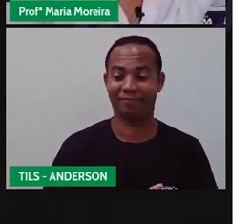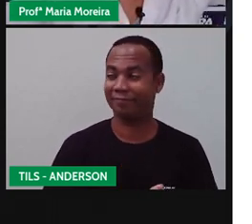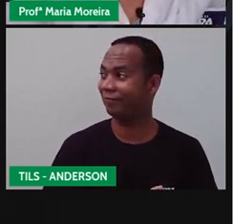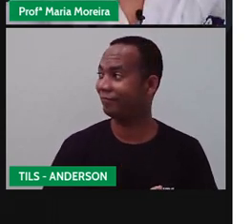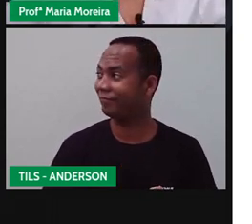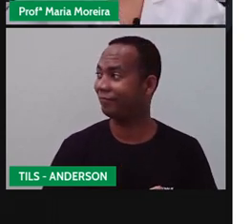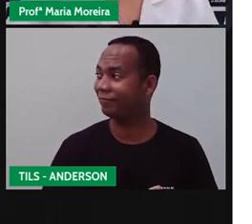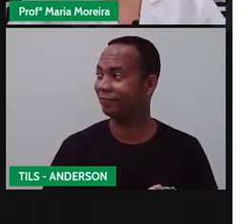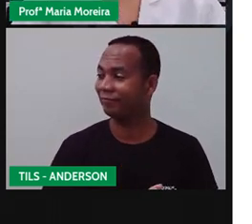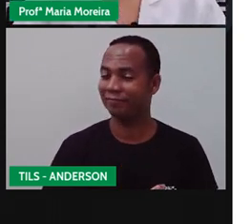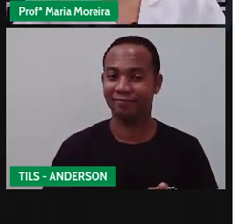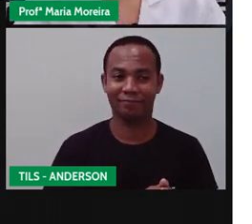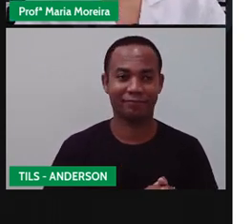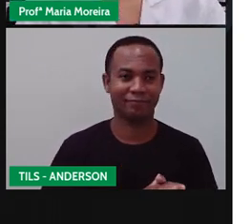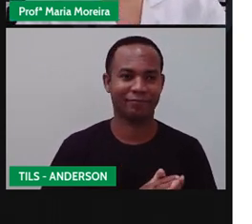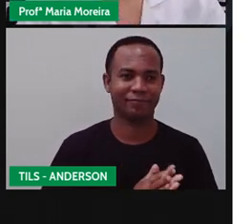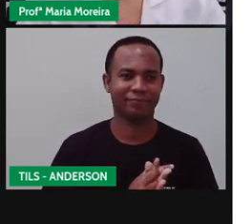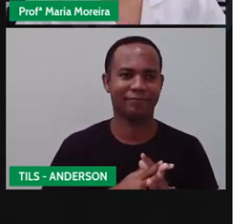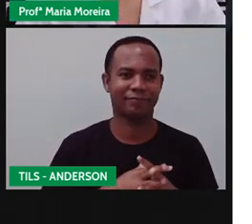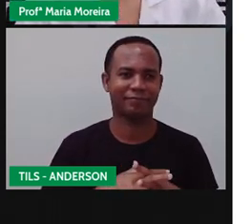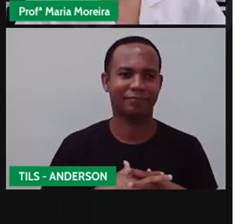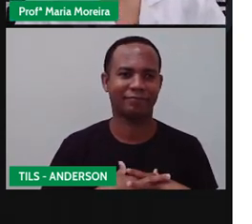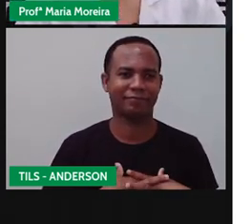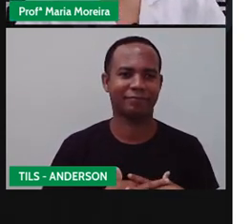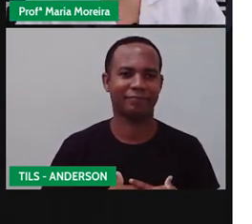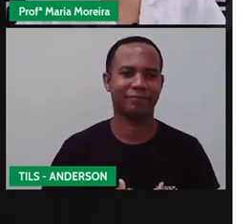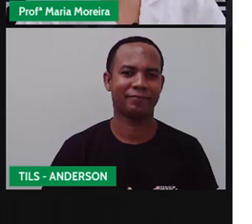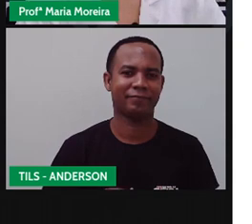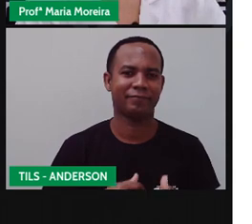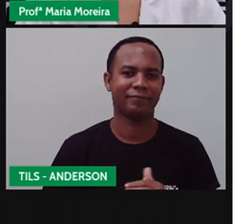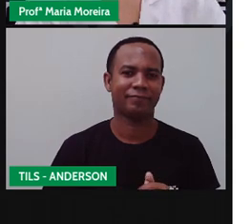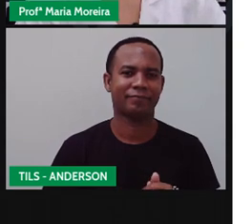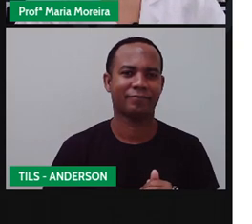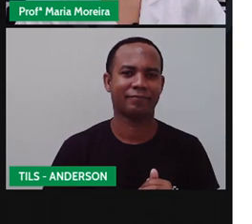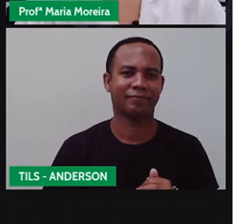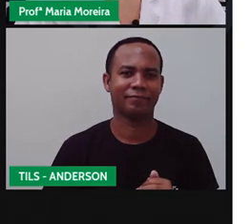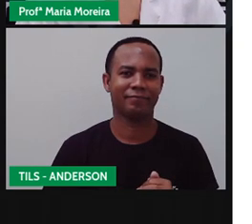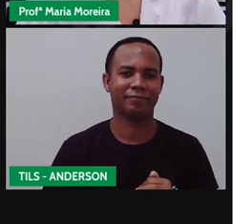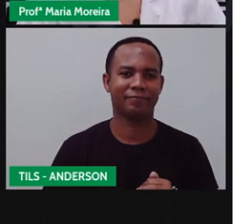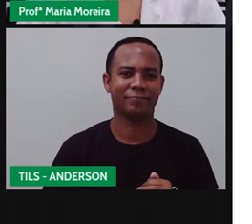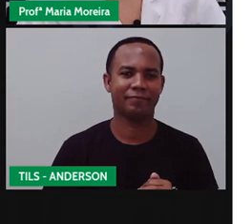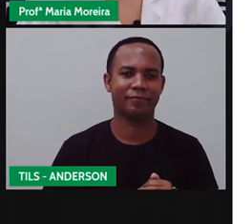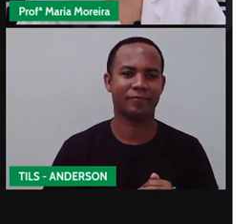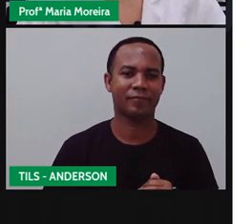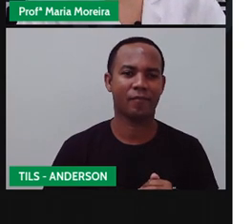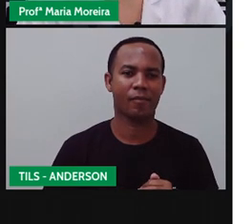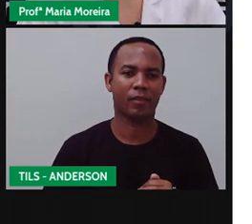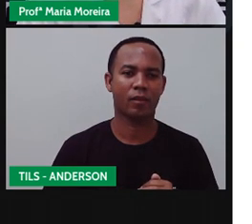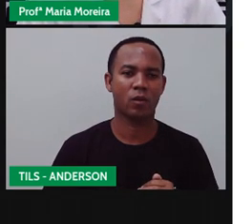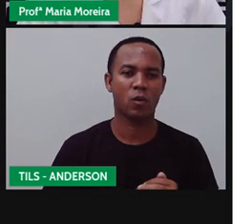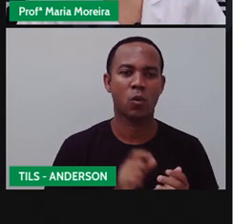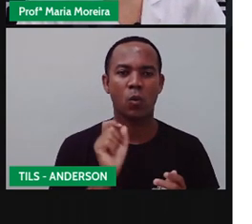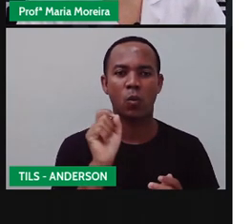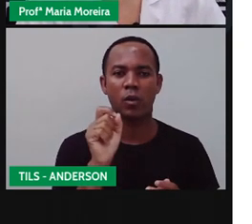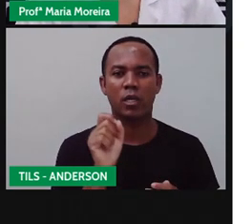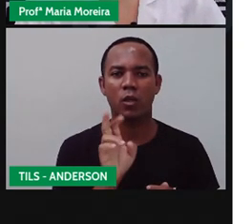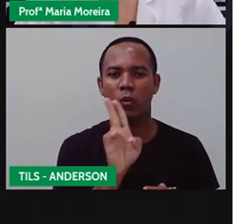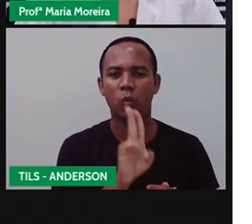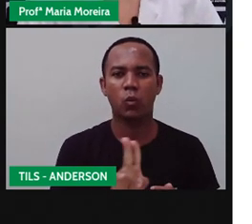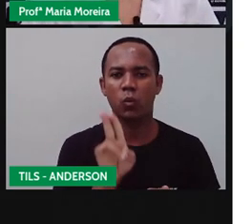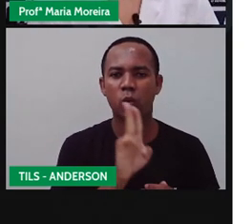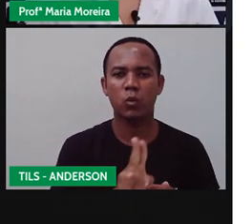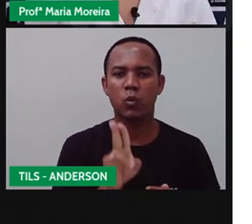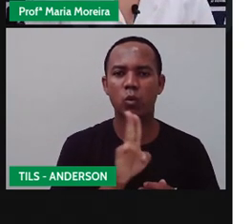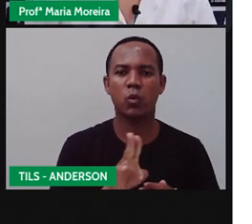Até amassou o cabelo. Vamos voltar. Vamos lá. Bom, os instrumentos de percussão, né, são